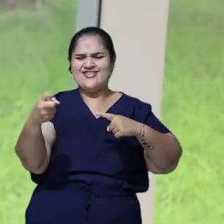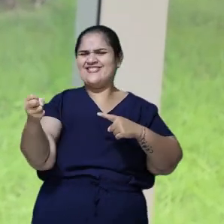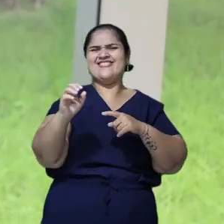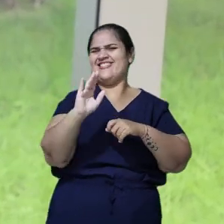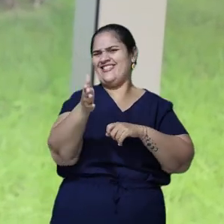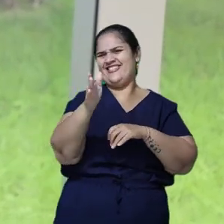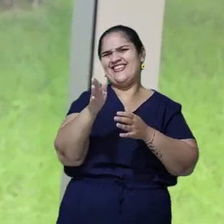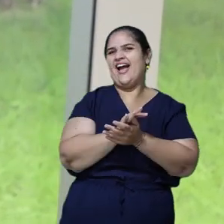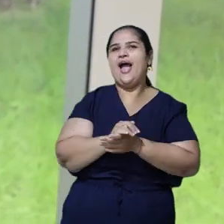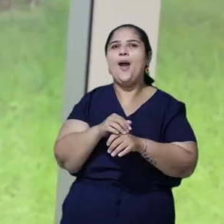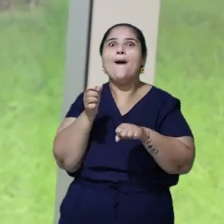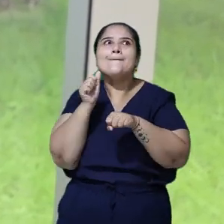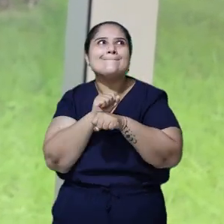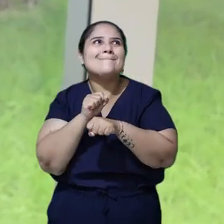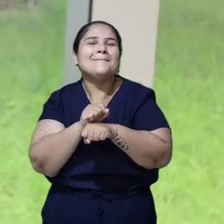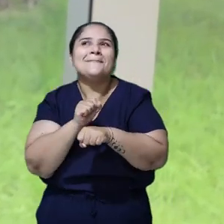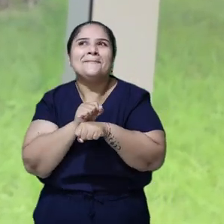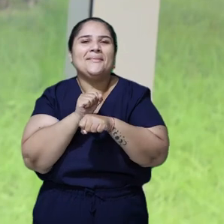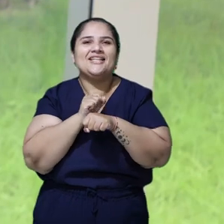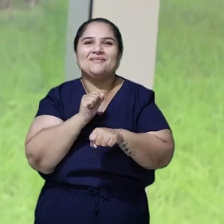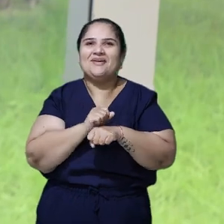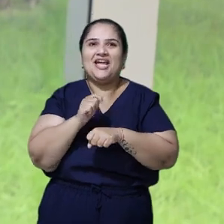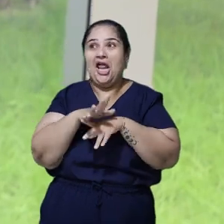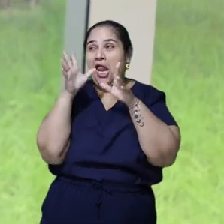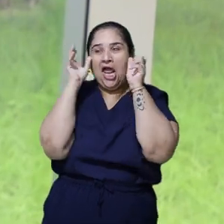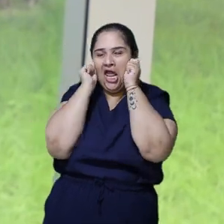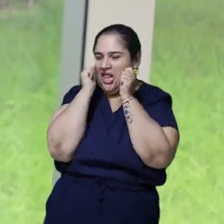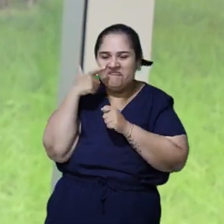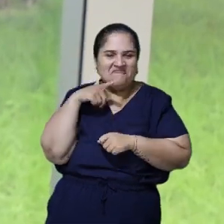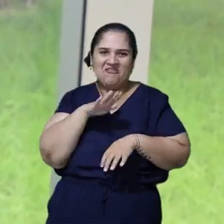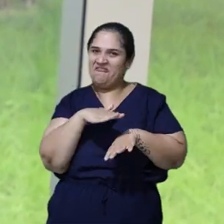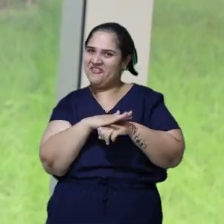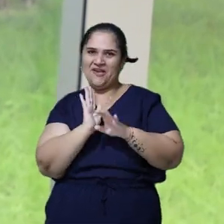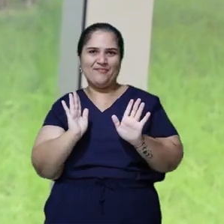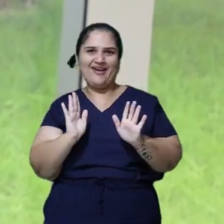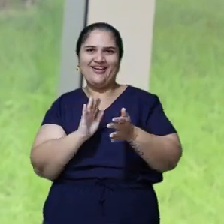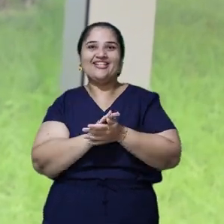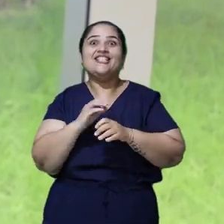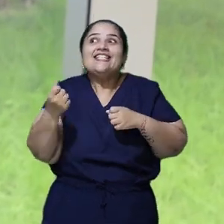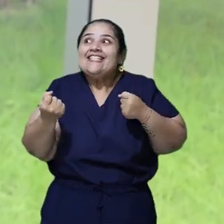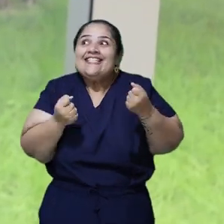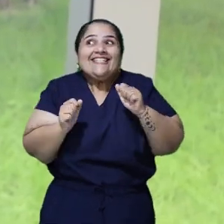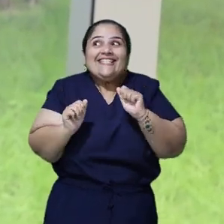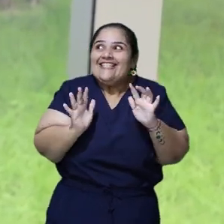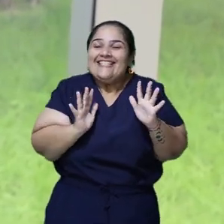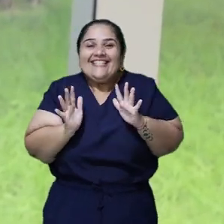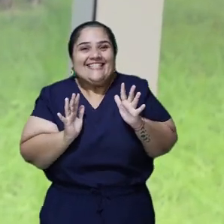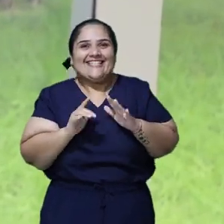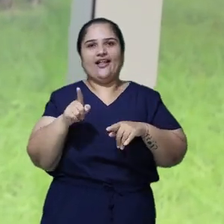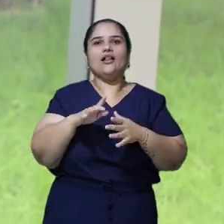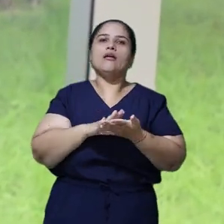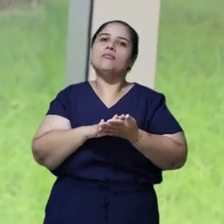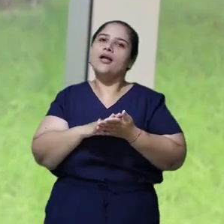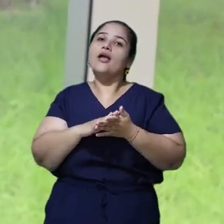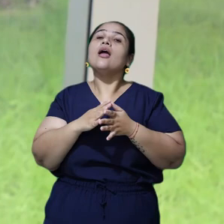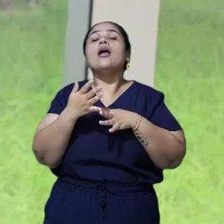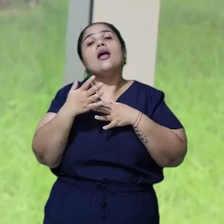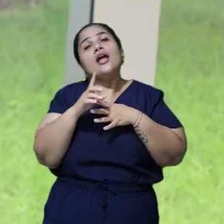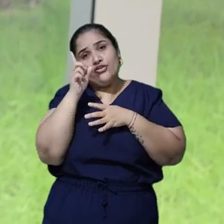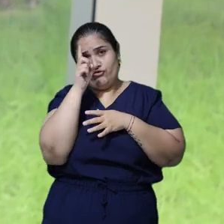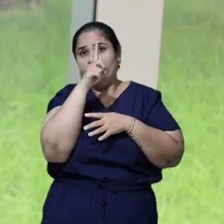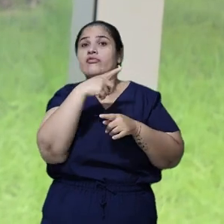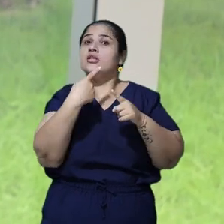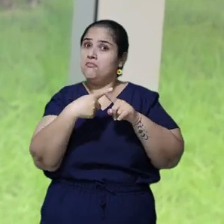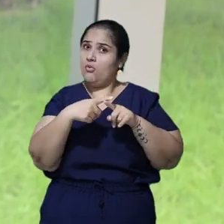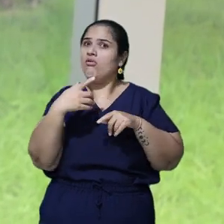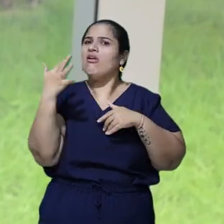mais esperado, né, ela chega, não estava nem dormindo, de tão empolgada que ela está, e é meio complicado, né, porque é doloroso ver